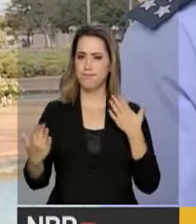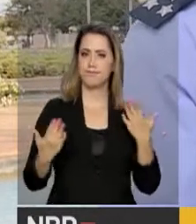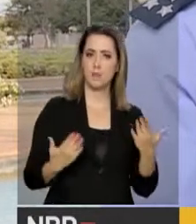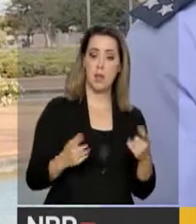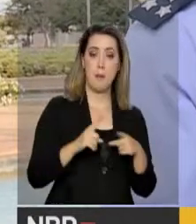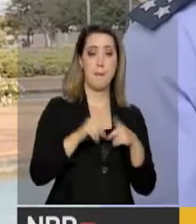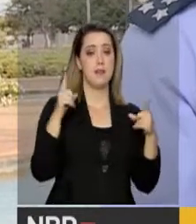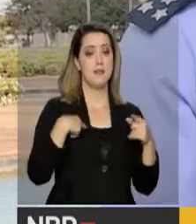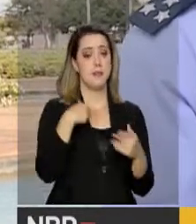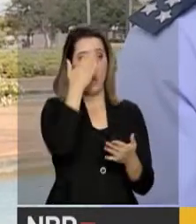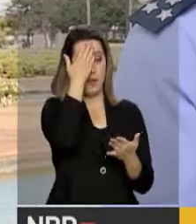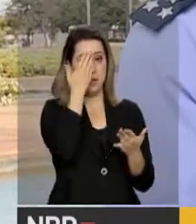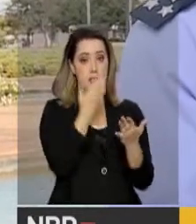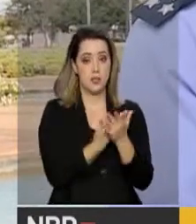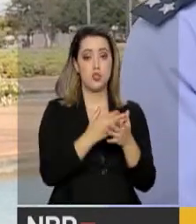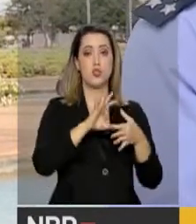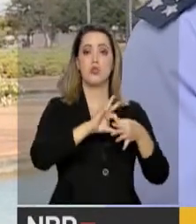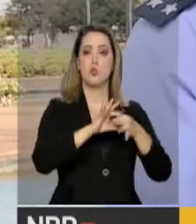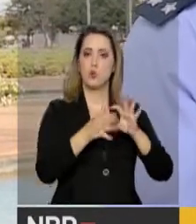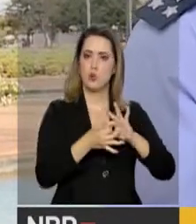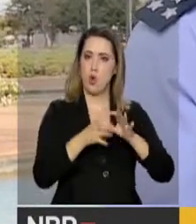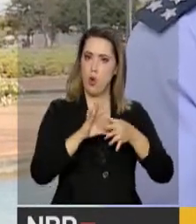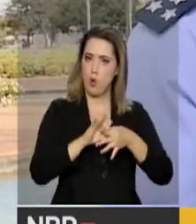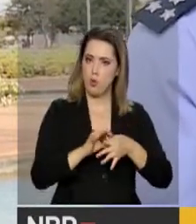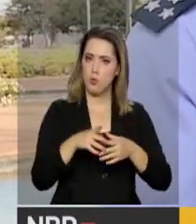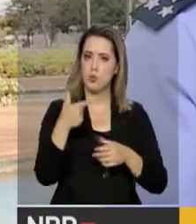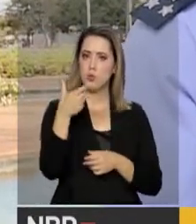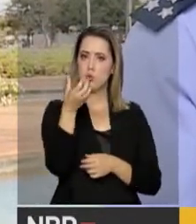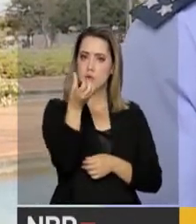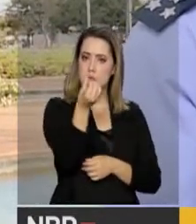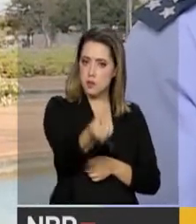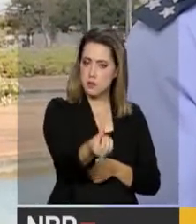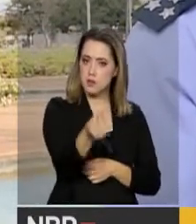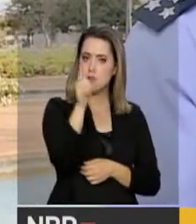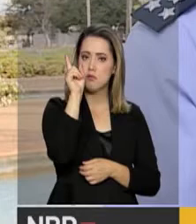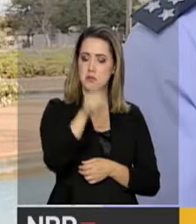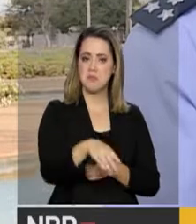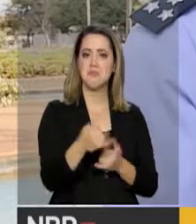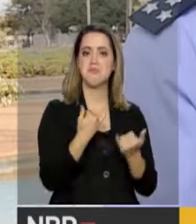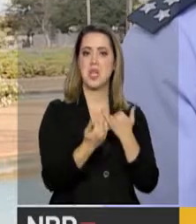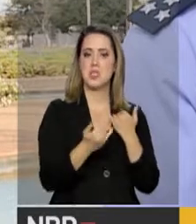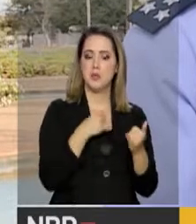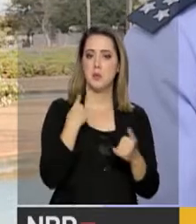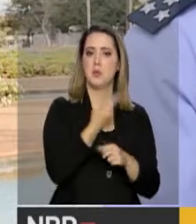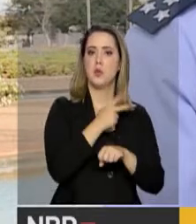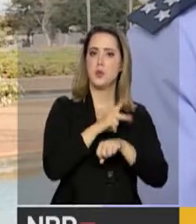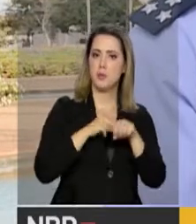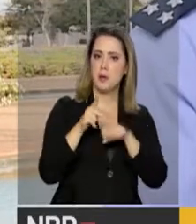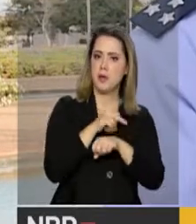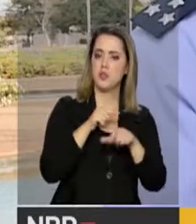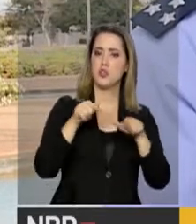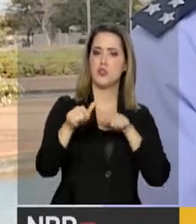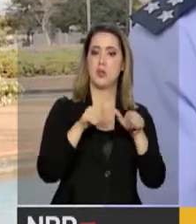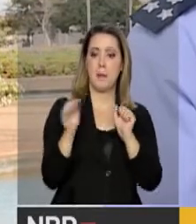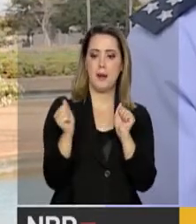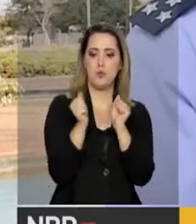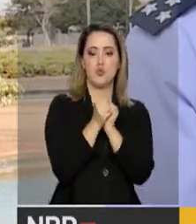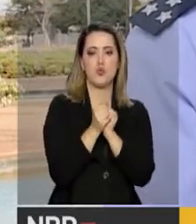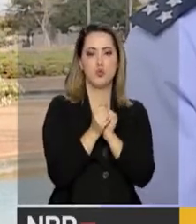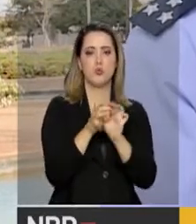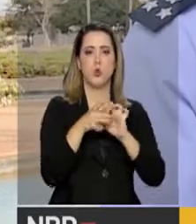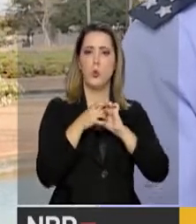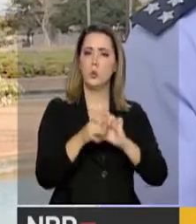Mas eu tenho convicção que sim, os Jogos Olímpicos de 2016 foram exemplo para o nosso país em termos de atividade conjunta,